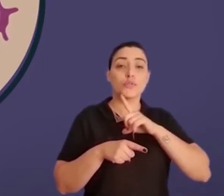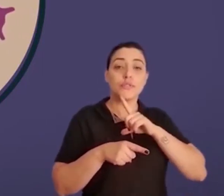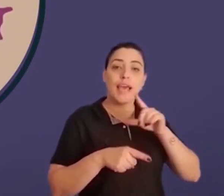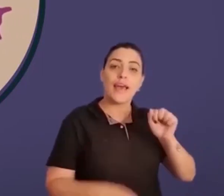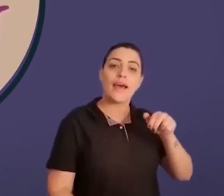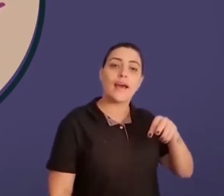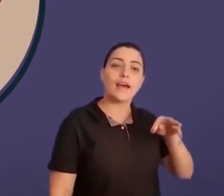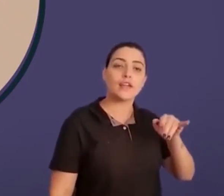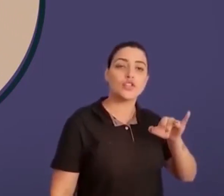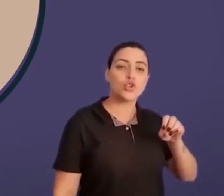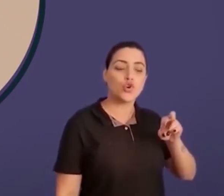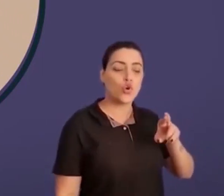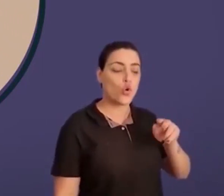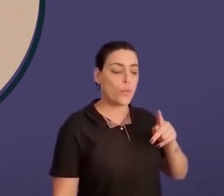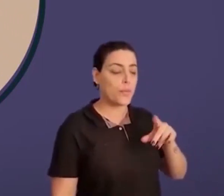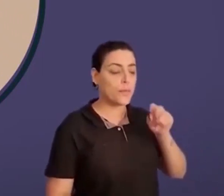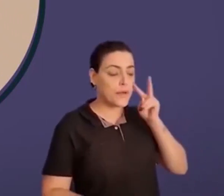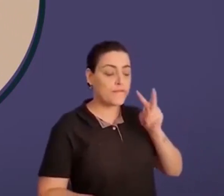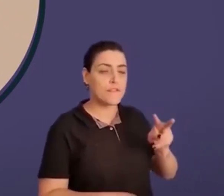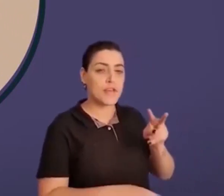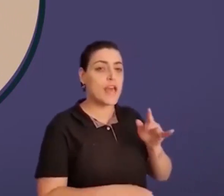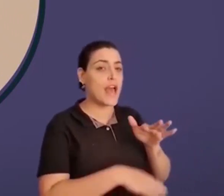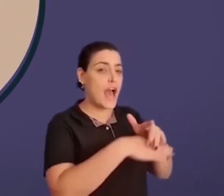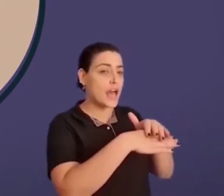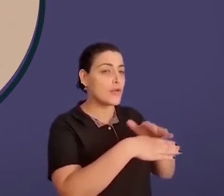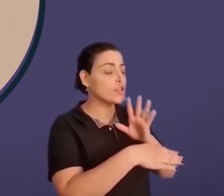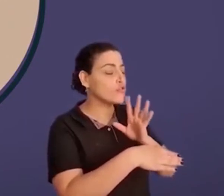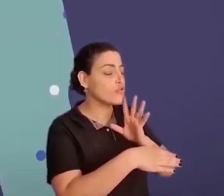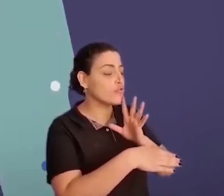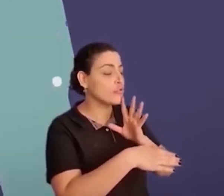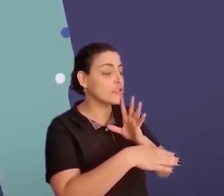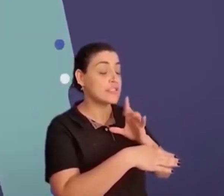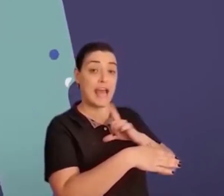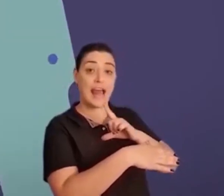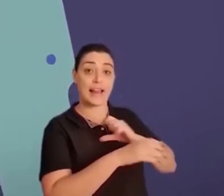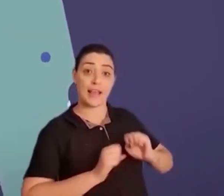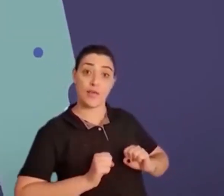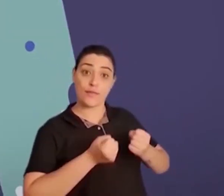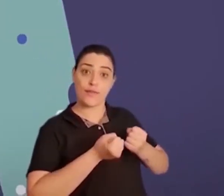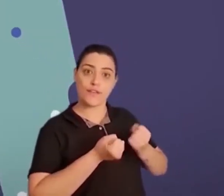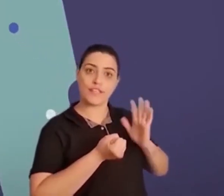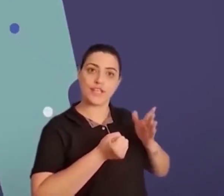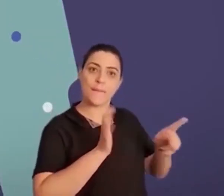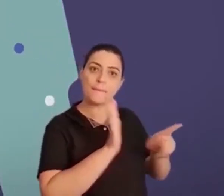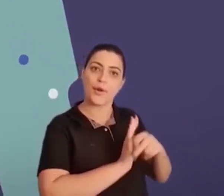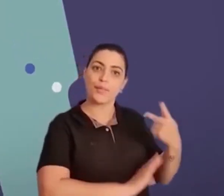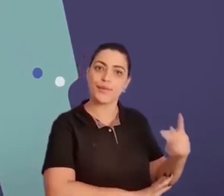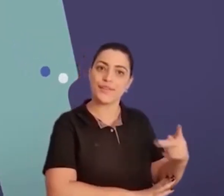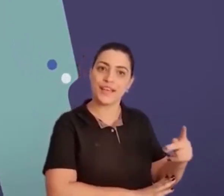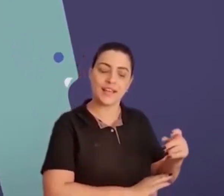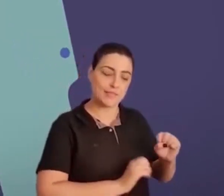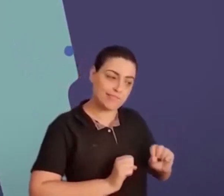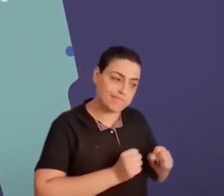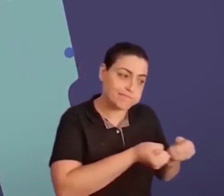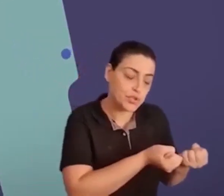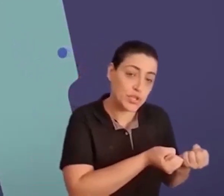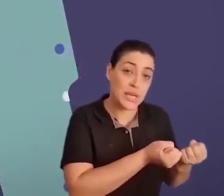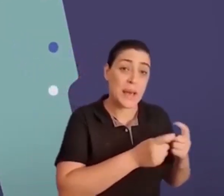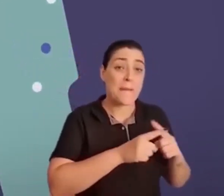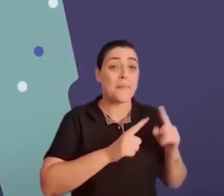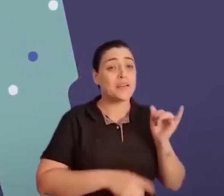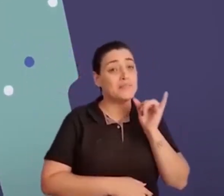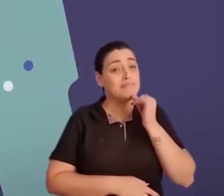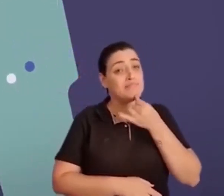rapidamente quando entra em contato com um antígeno já conhecido. E é aí que tá. No caso do novo coronavírus, por ser um